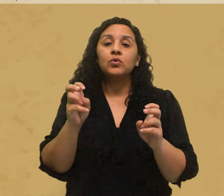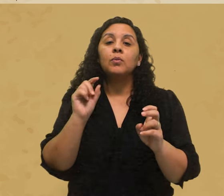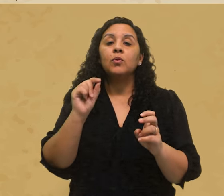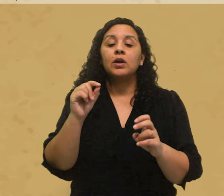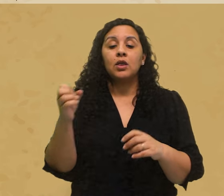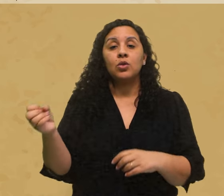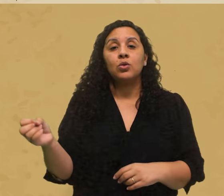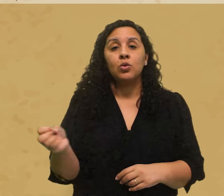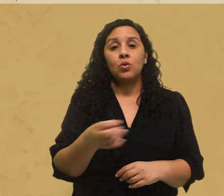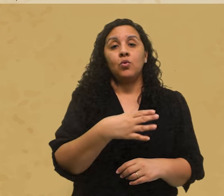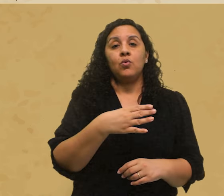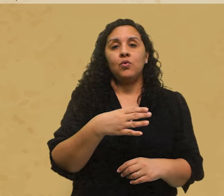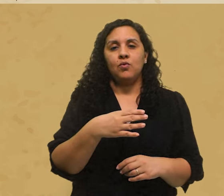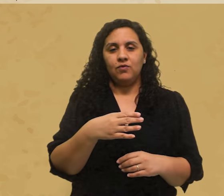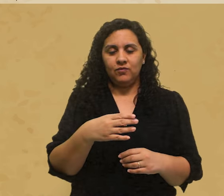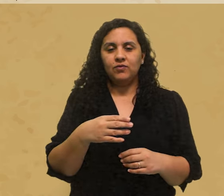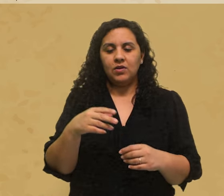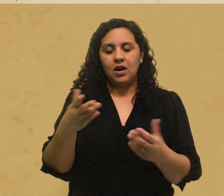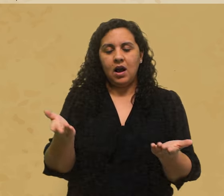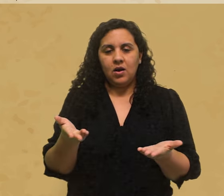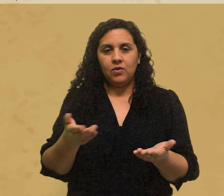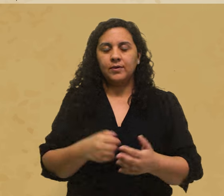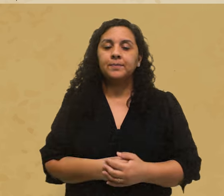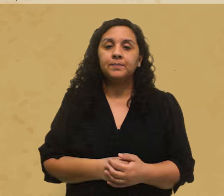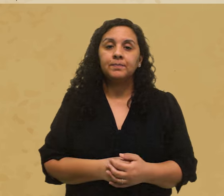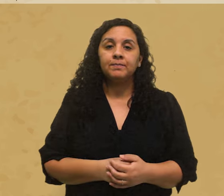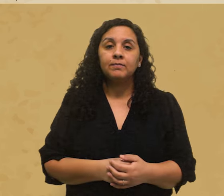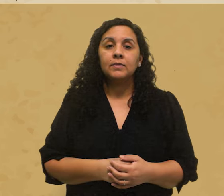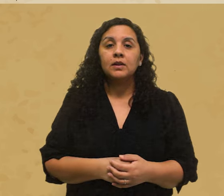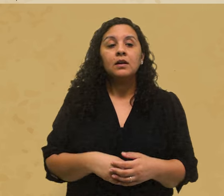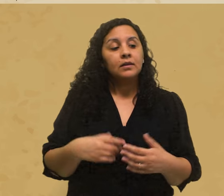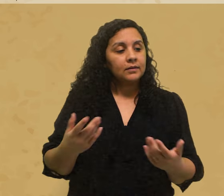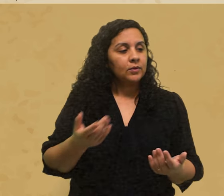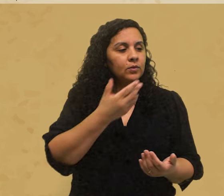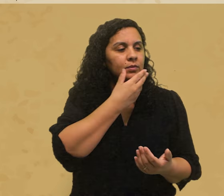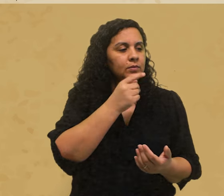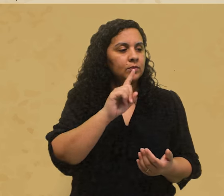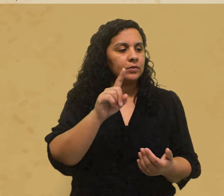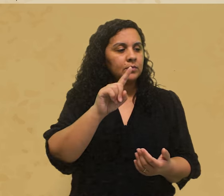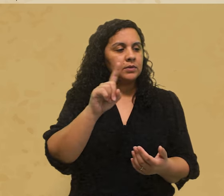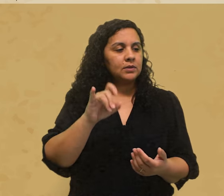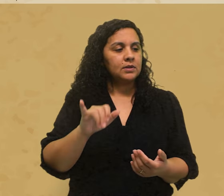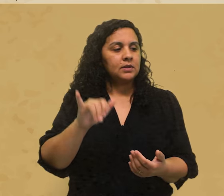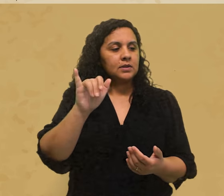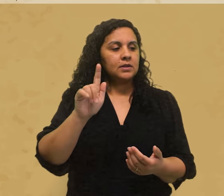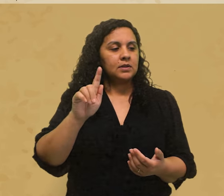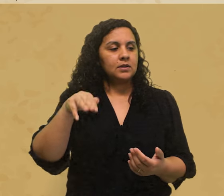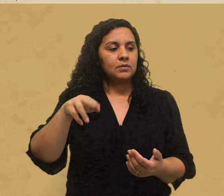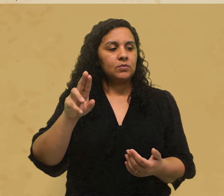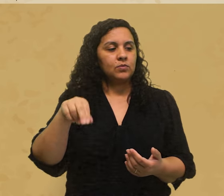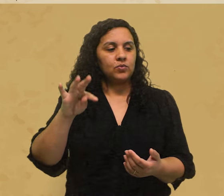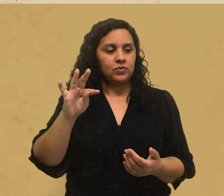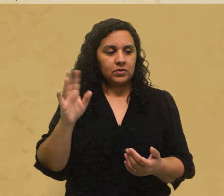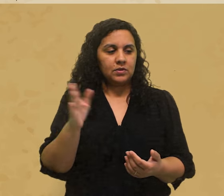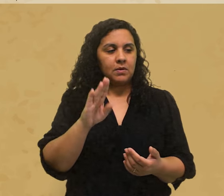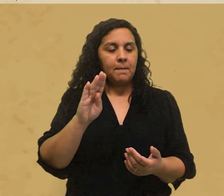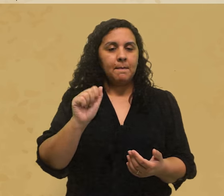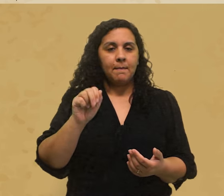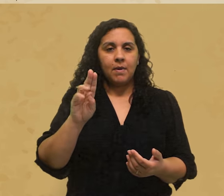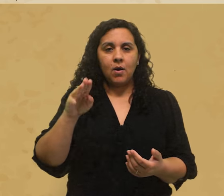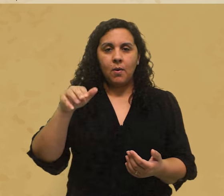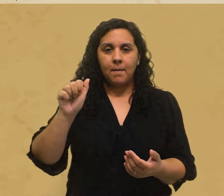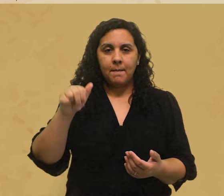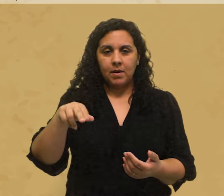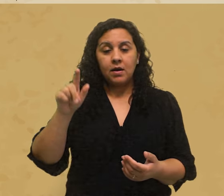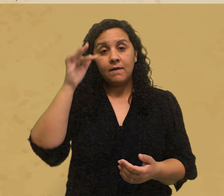conceito de modernidade líquida atual. Zygmunt Bauman, um renomado sociólogo